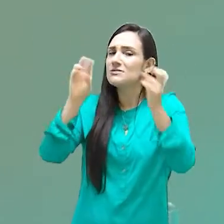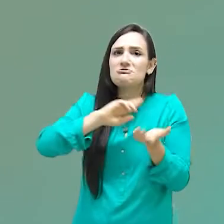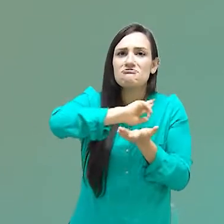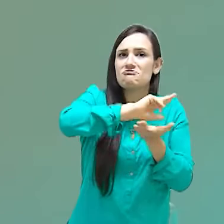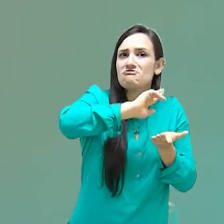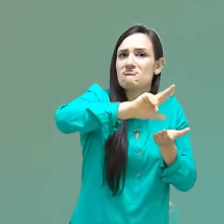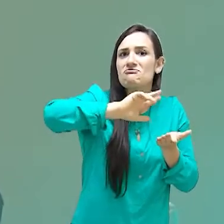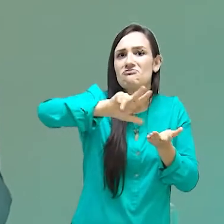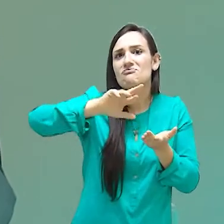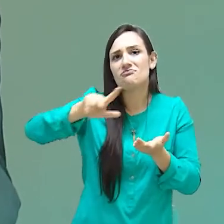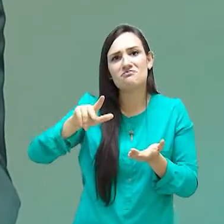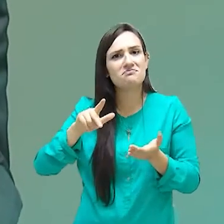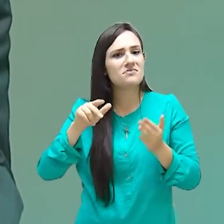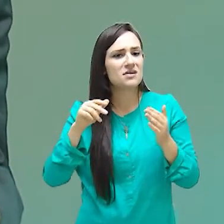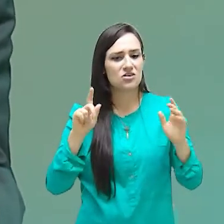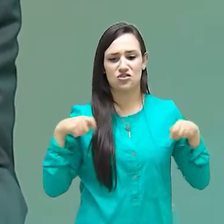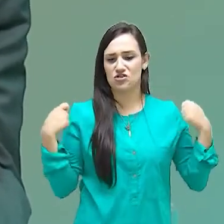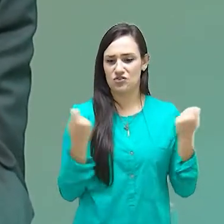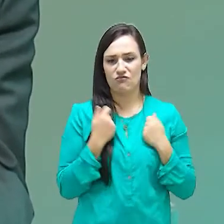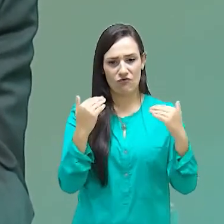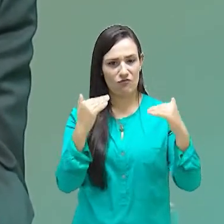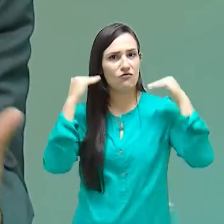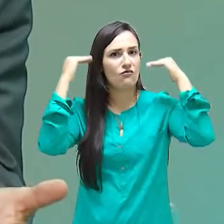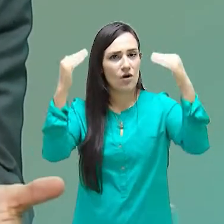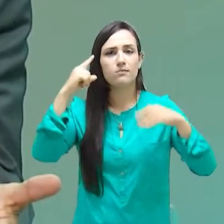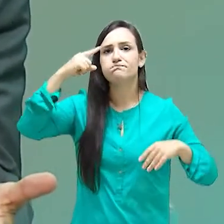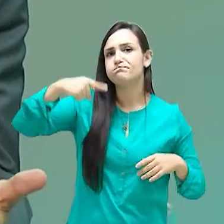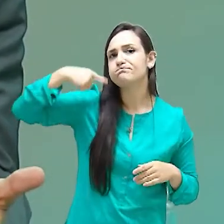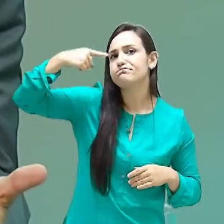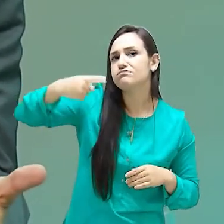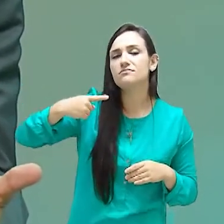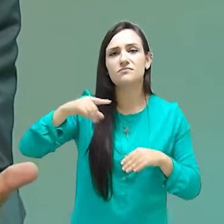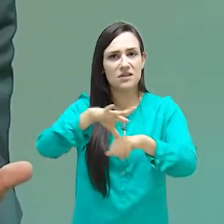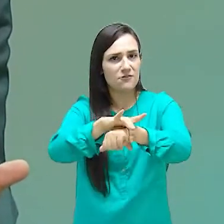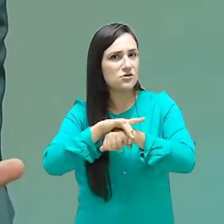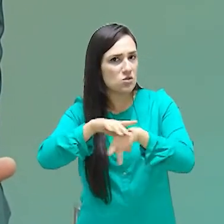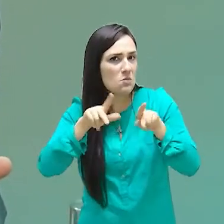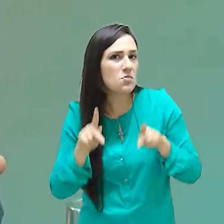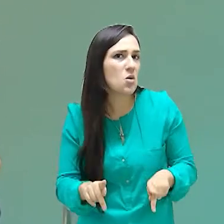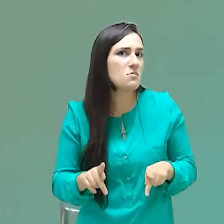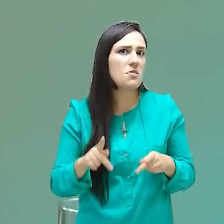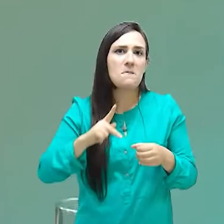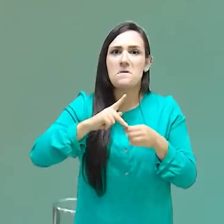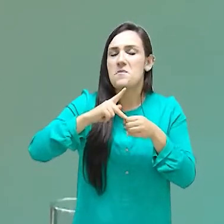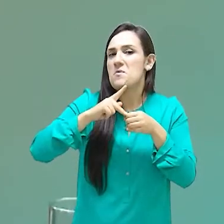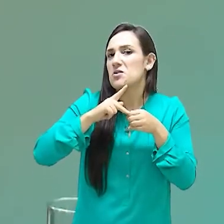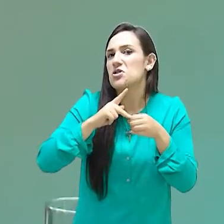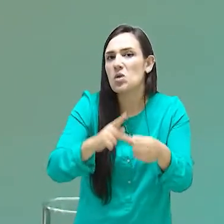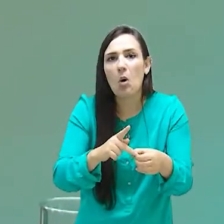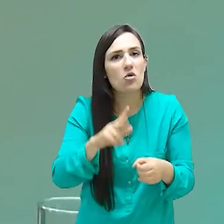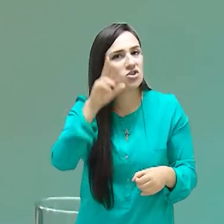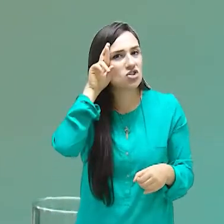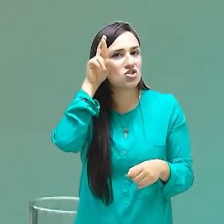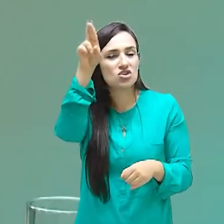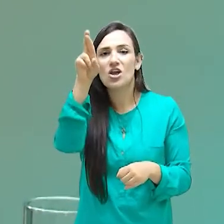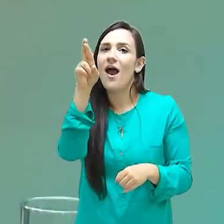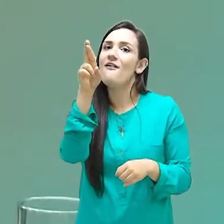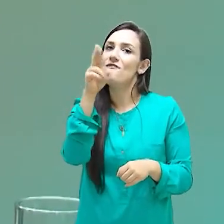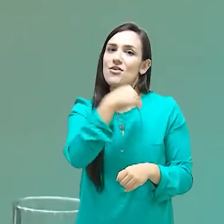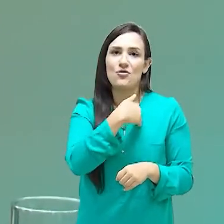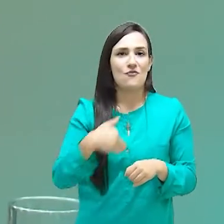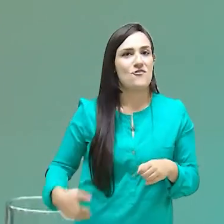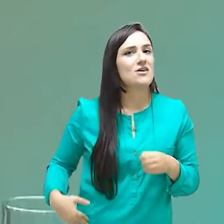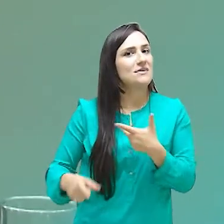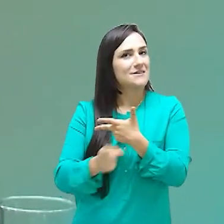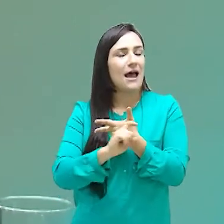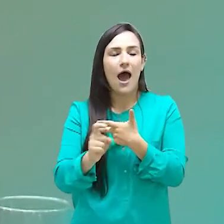com outros operadores do nosso direito, com desembargadores, com advogados, com defensores e promotores públicos, com gestores